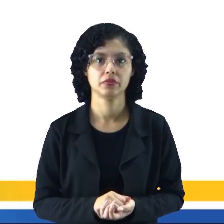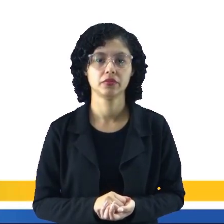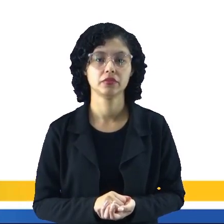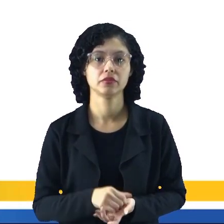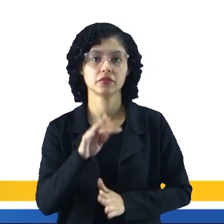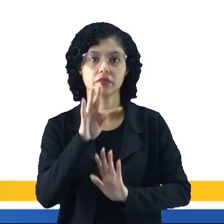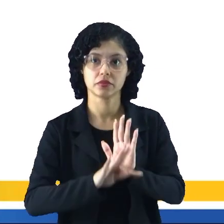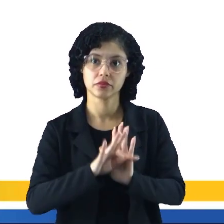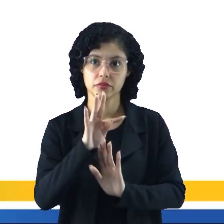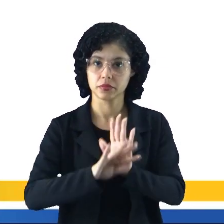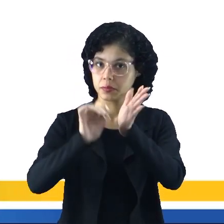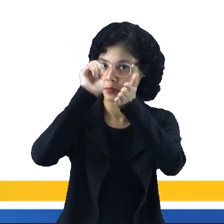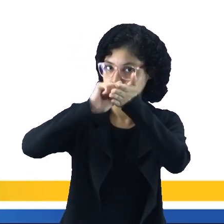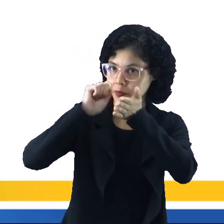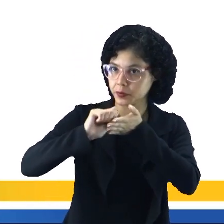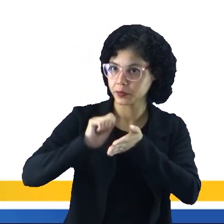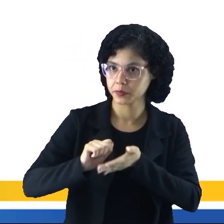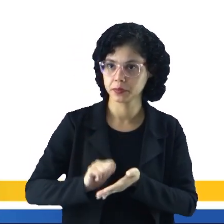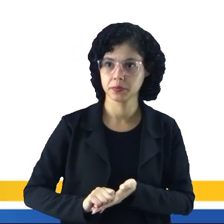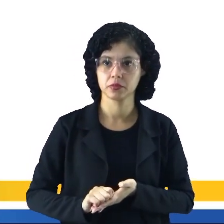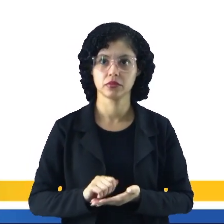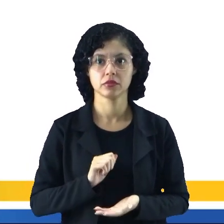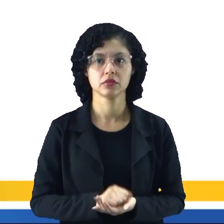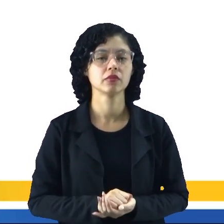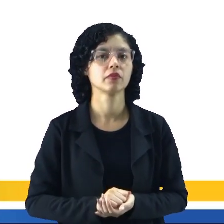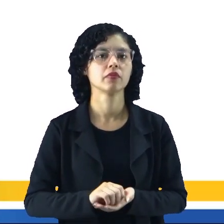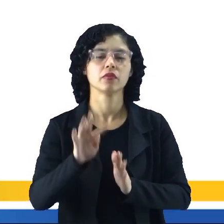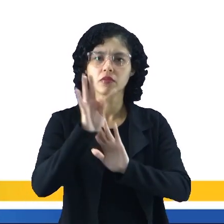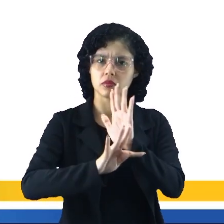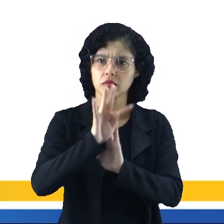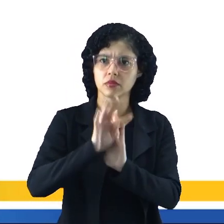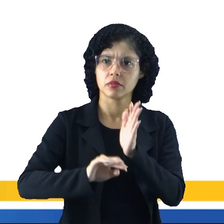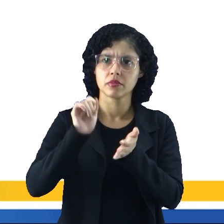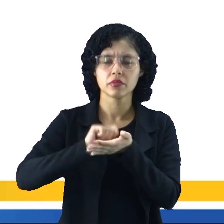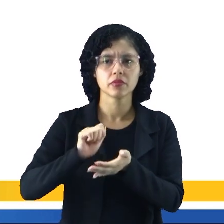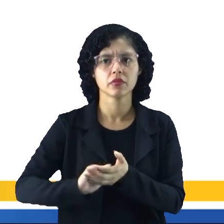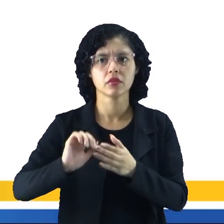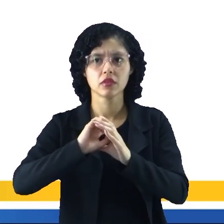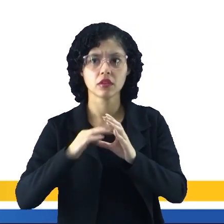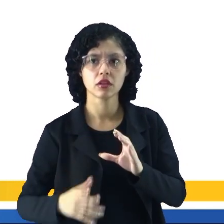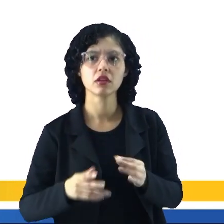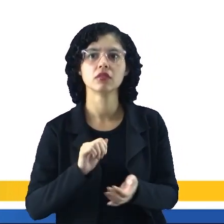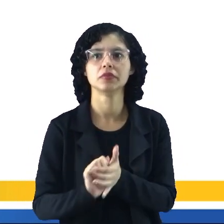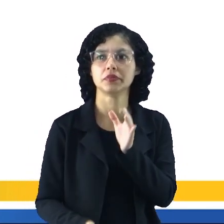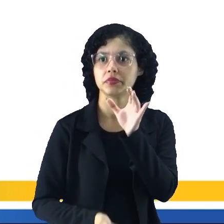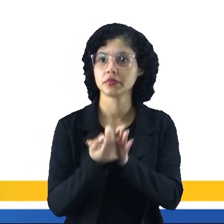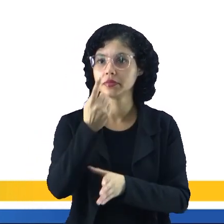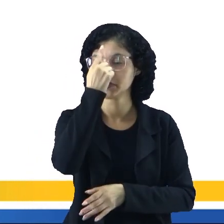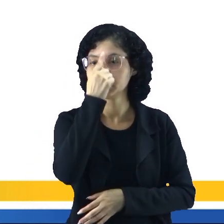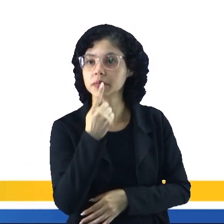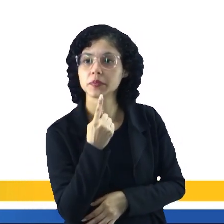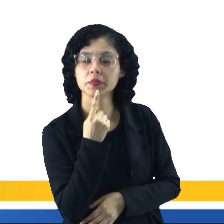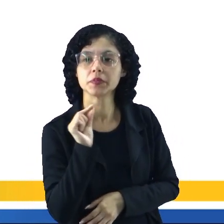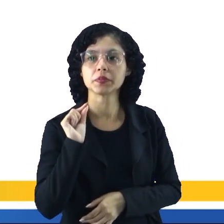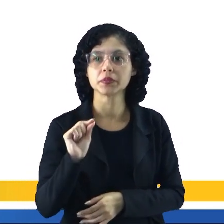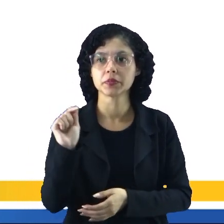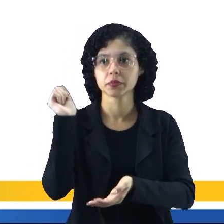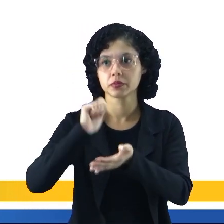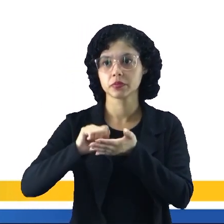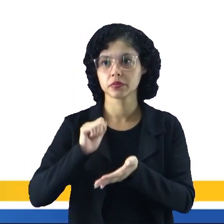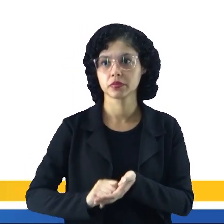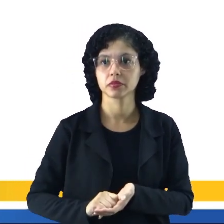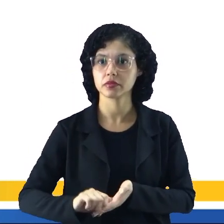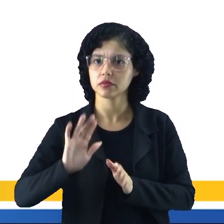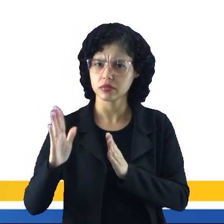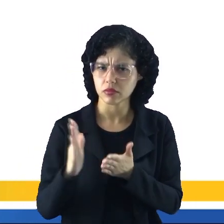sobre o texto descritivo o texto descritivo ele é caracterizado pela criação de uma imagem em que